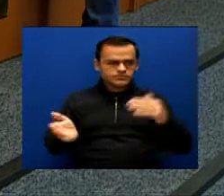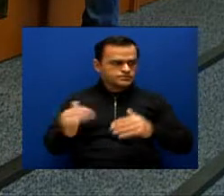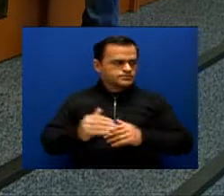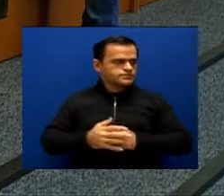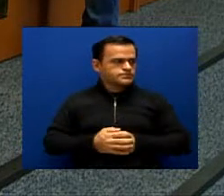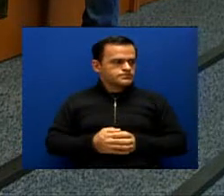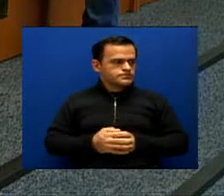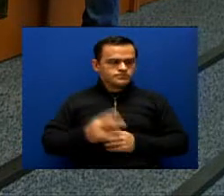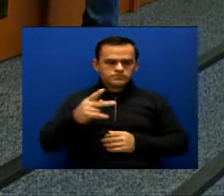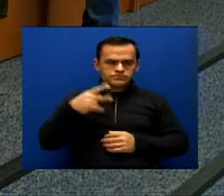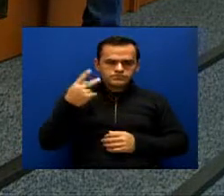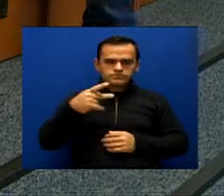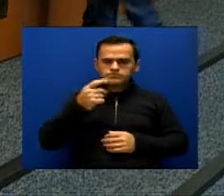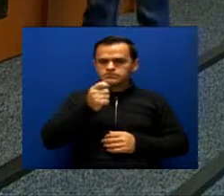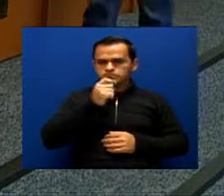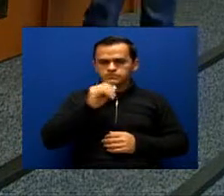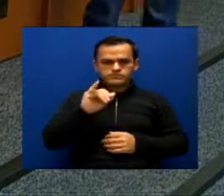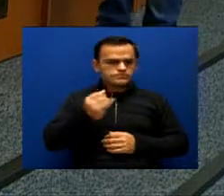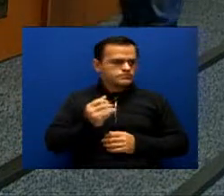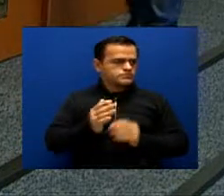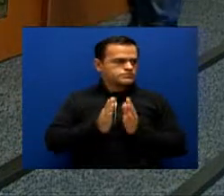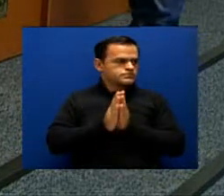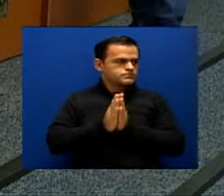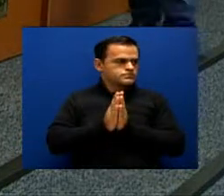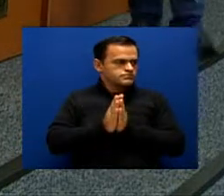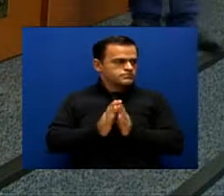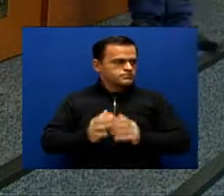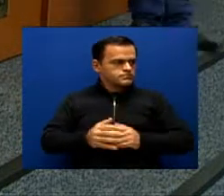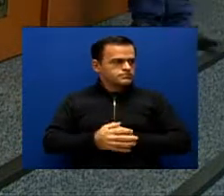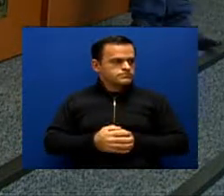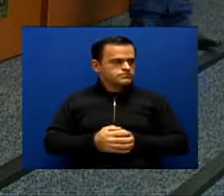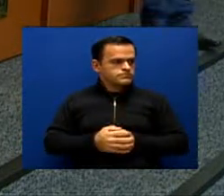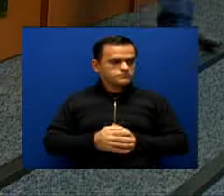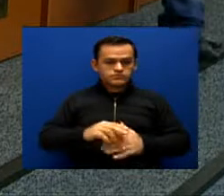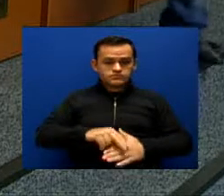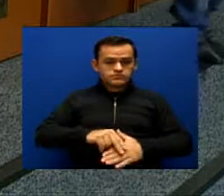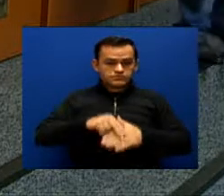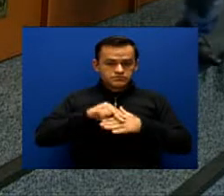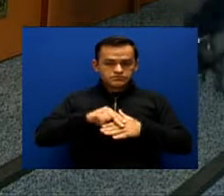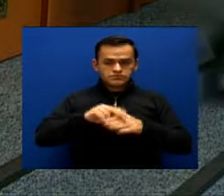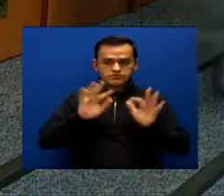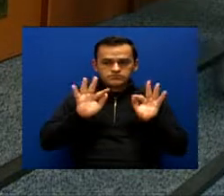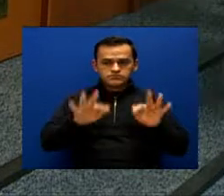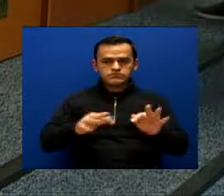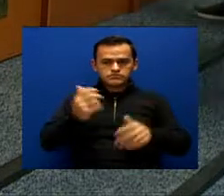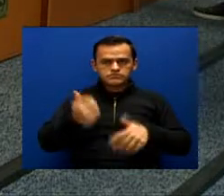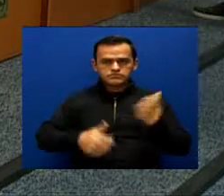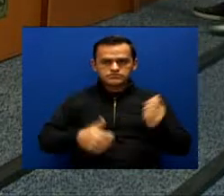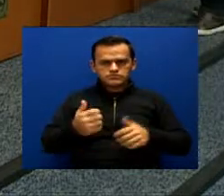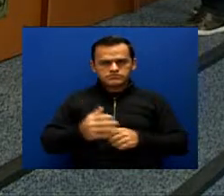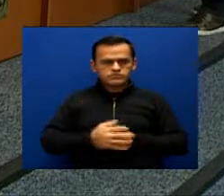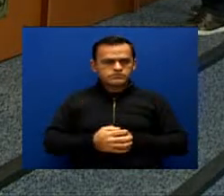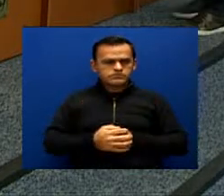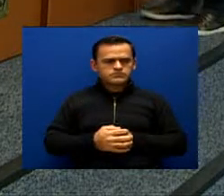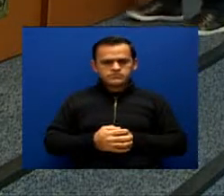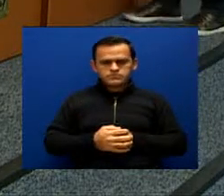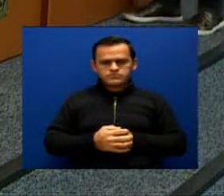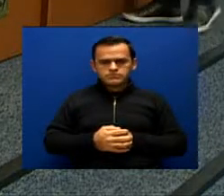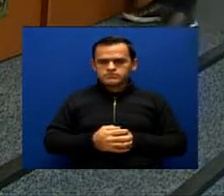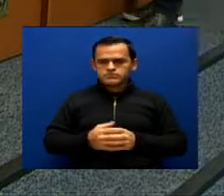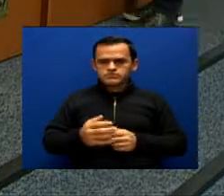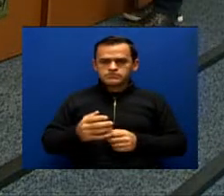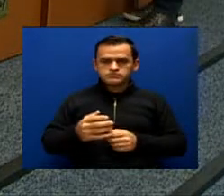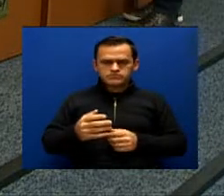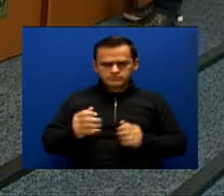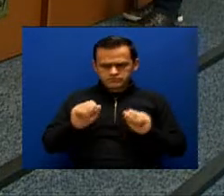Isso aí, vereador Silvano, por gentileza. A falar como líder, que, depois só, no final só. Pode falar. Enquanto os vereadores